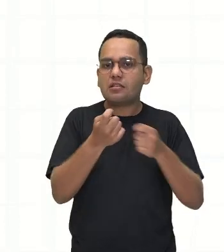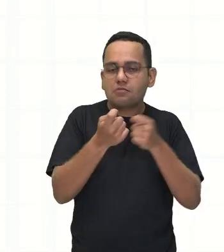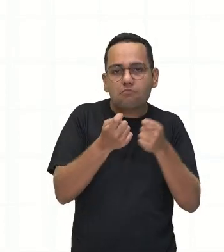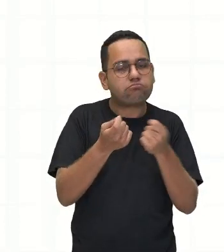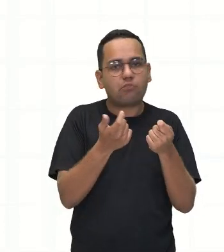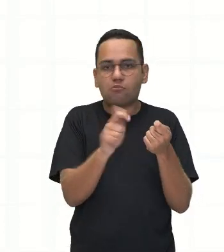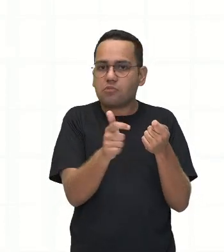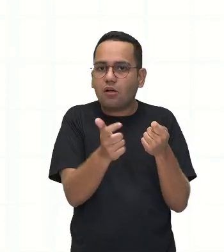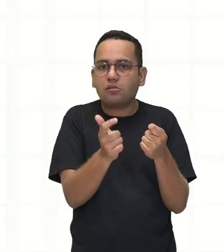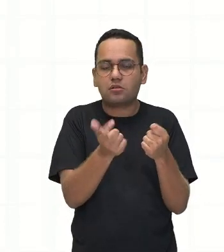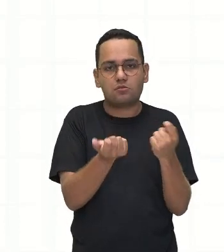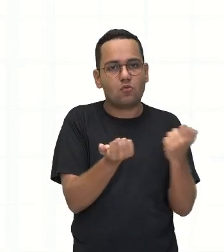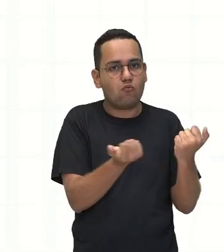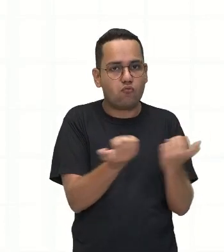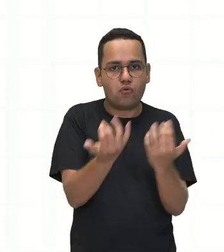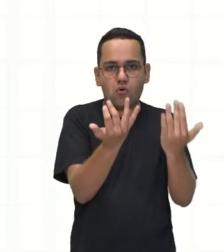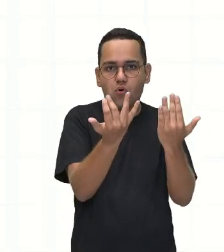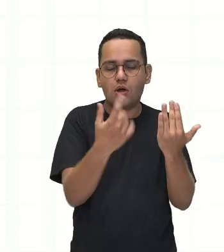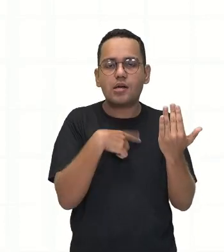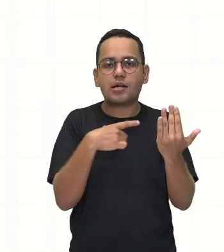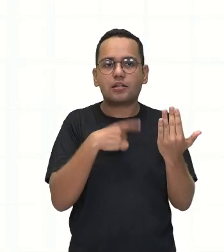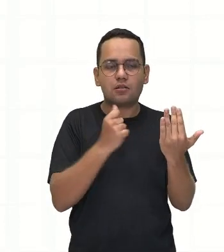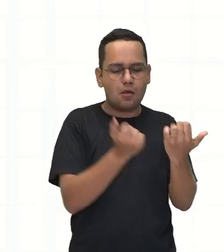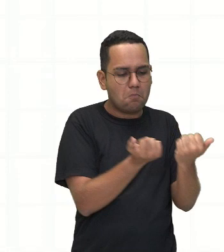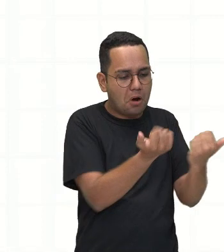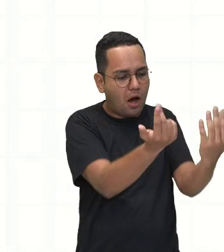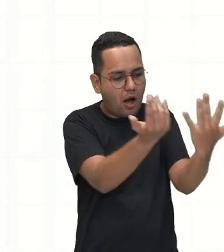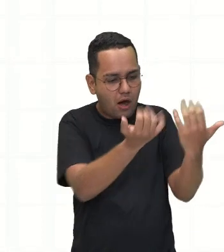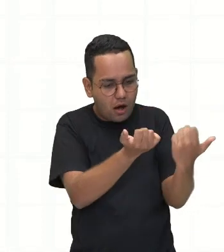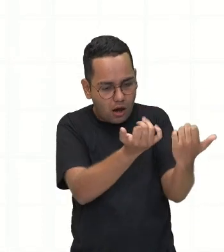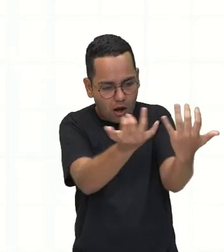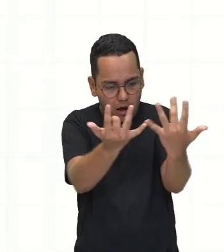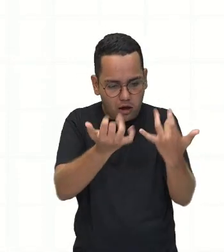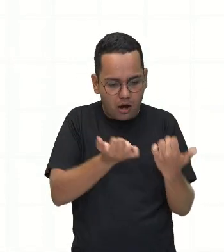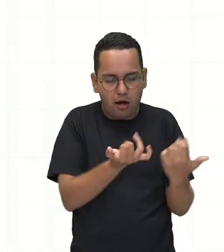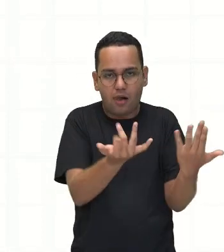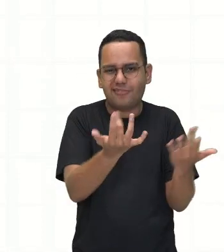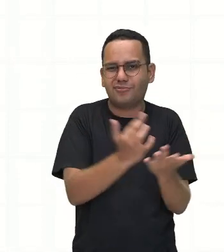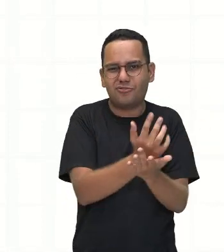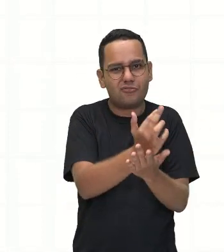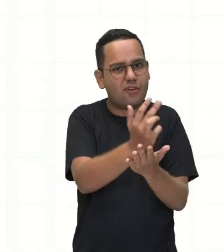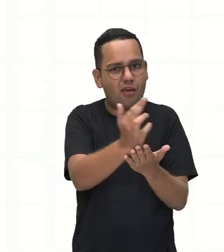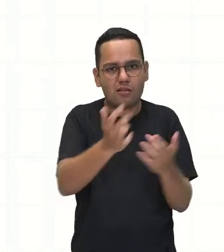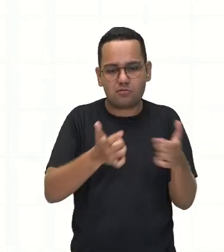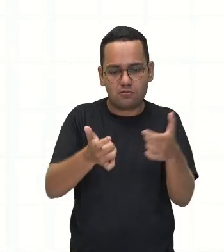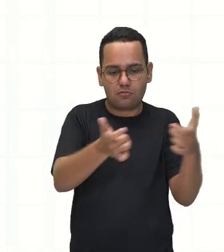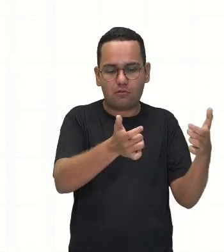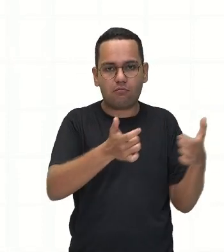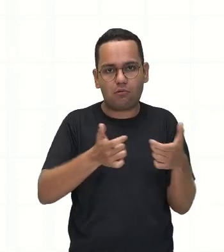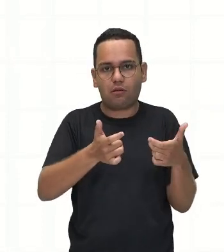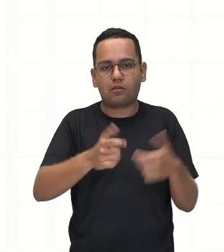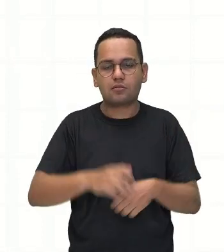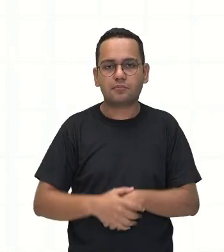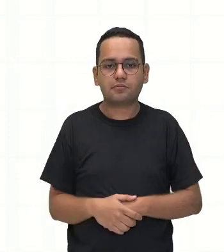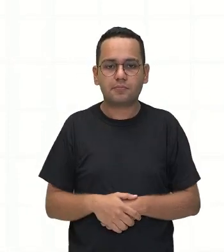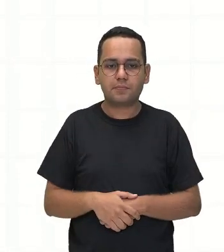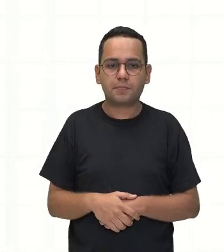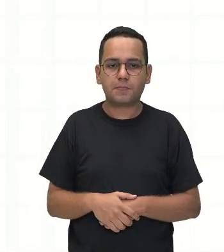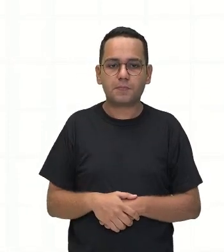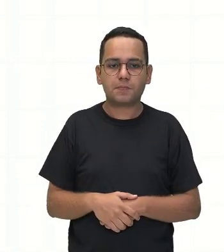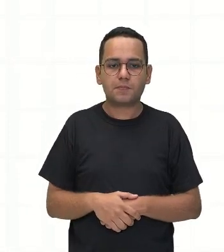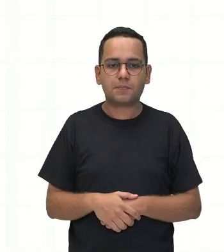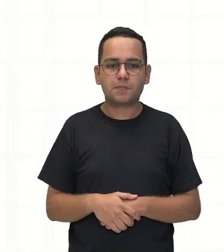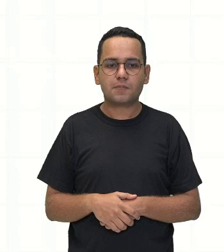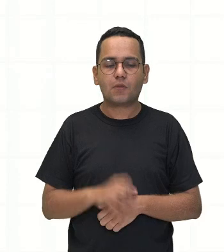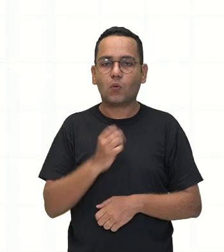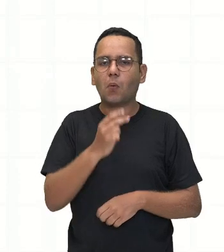aí ele vai invadir áreas naturais e, enfim, tanto a população quanto os seres